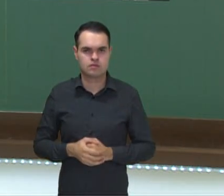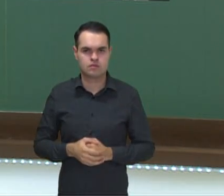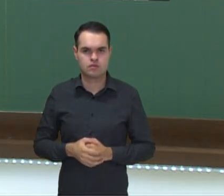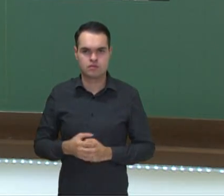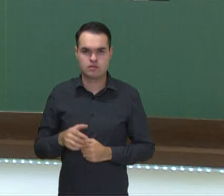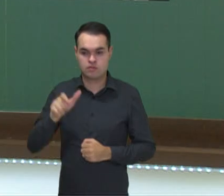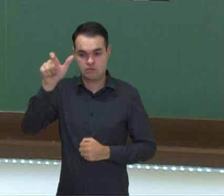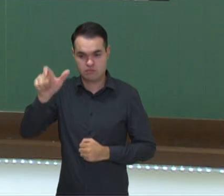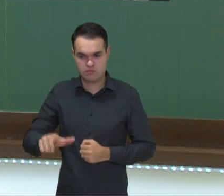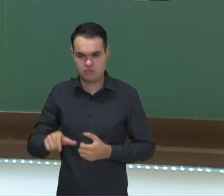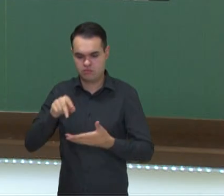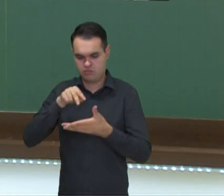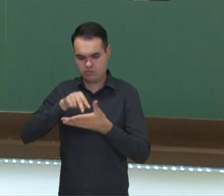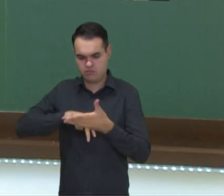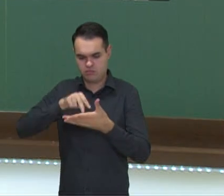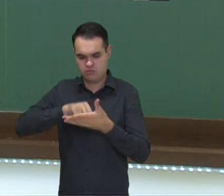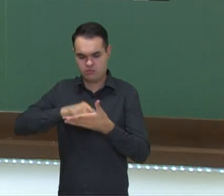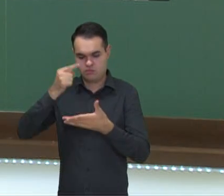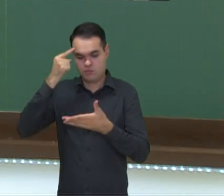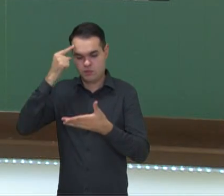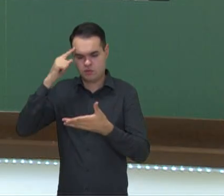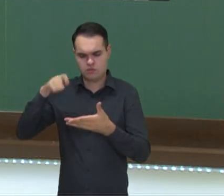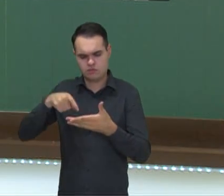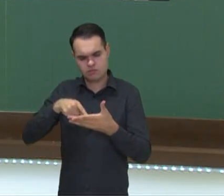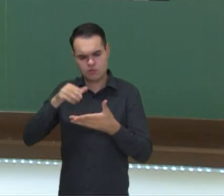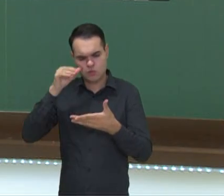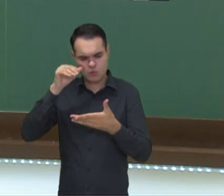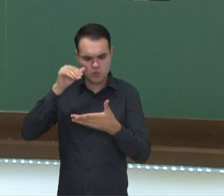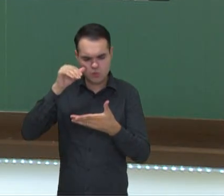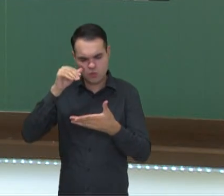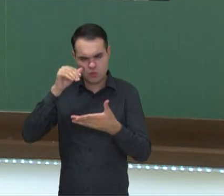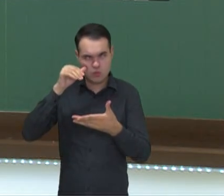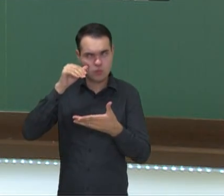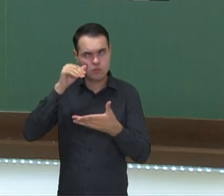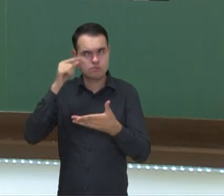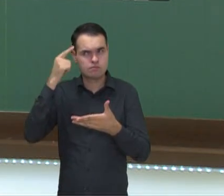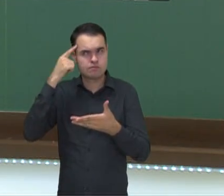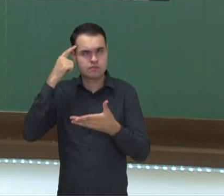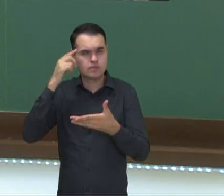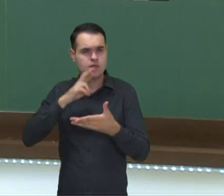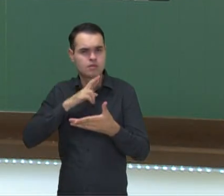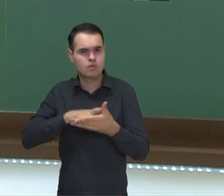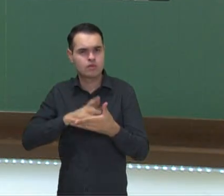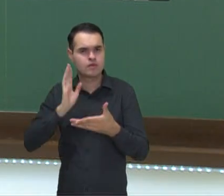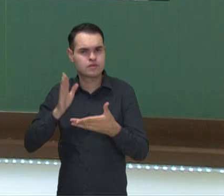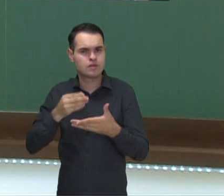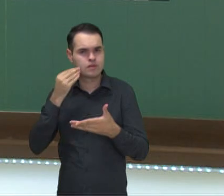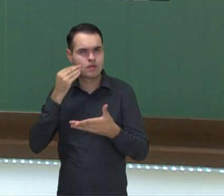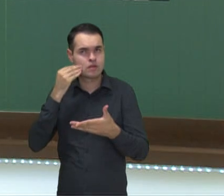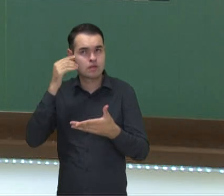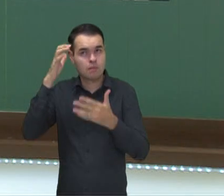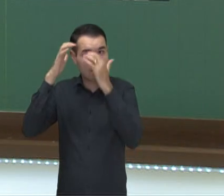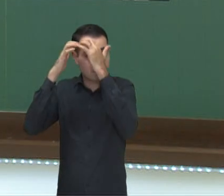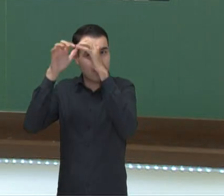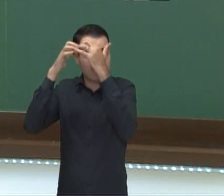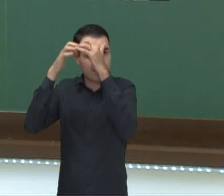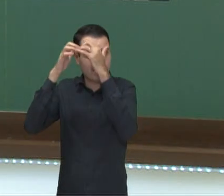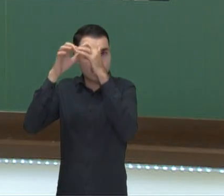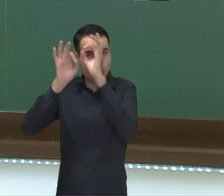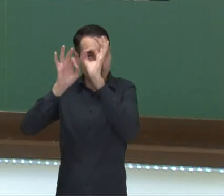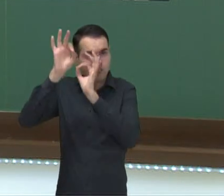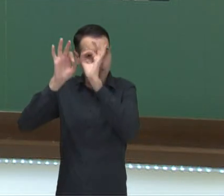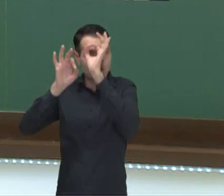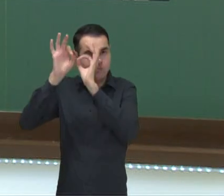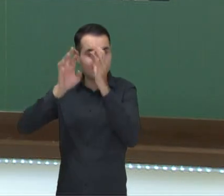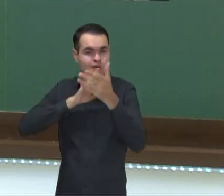leitor deve pensar sobre isso. Então, o leitor fica curioso sobre a resposta e automaticamente já tenta formular uma resposta também